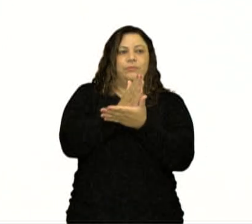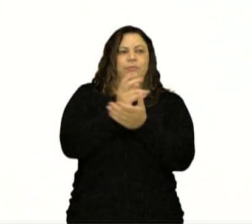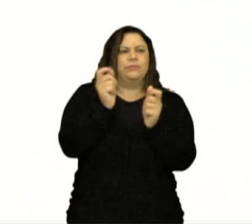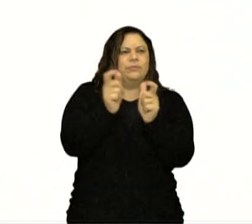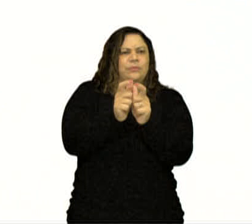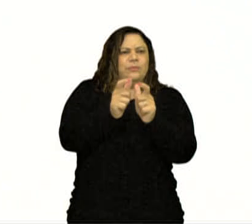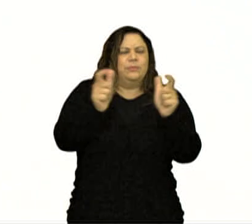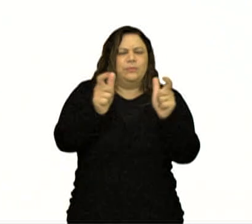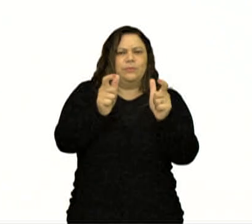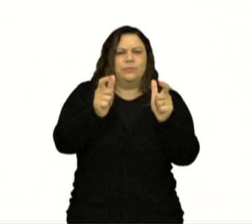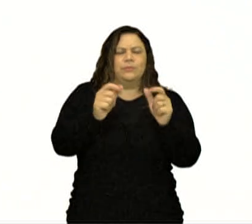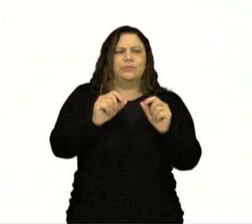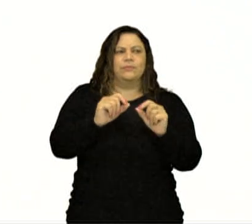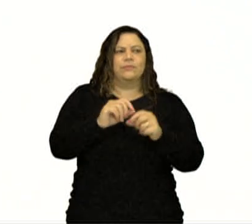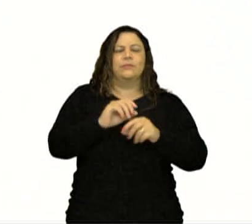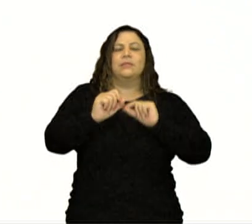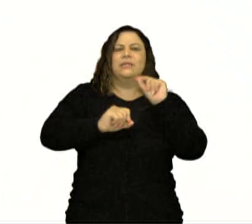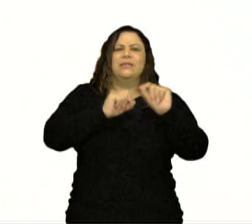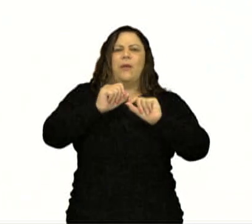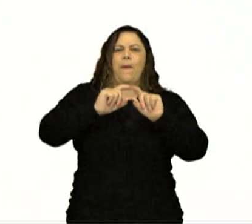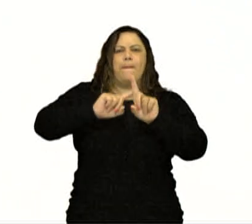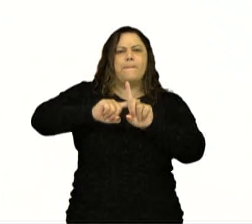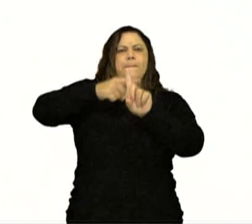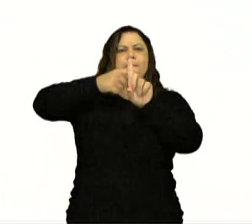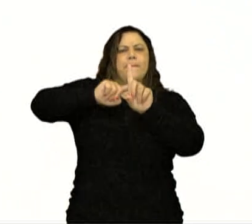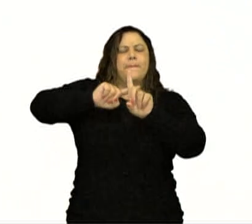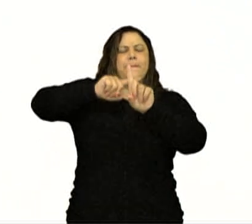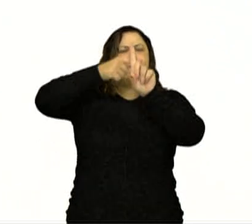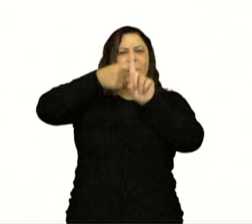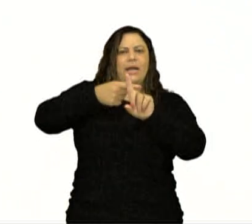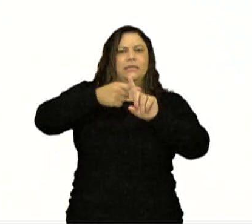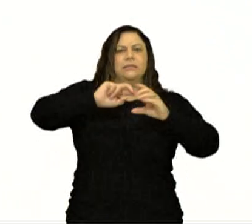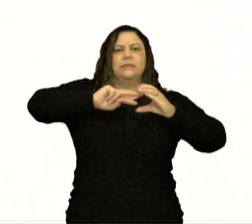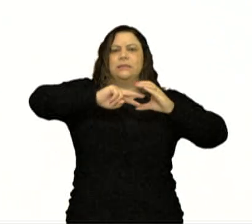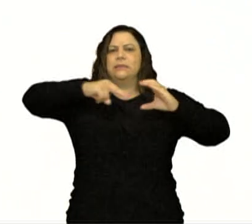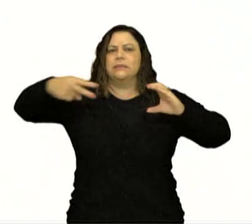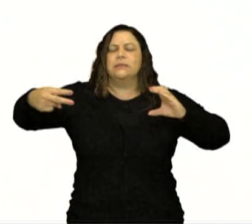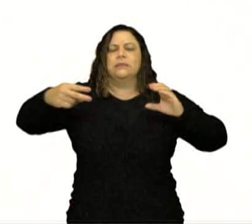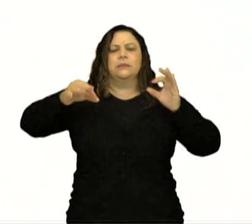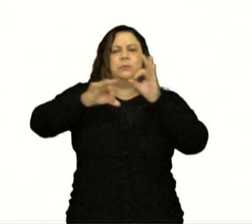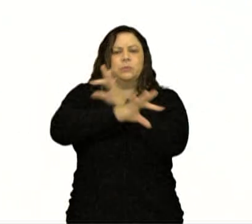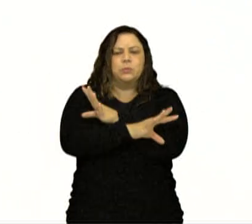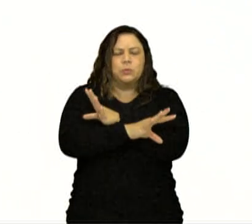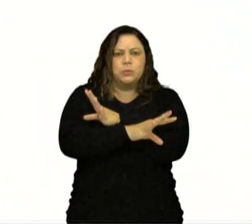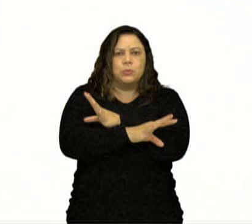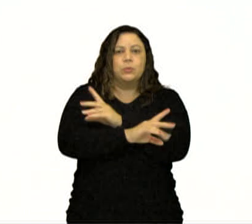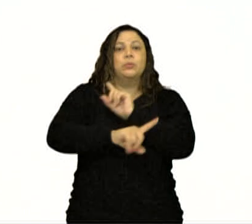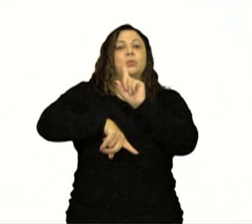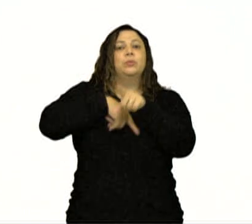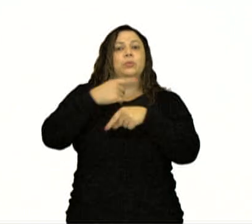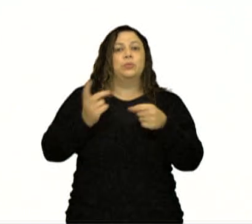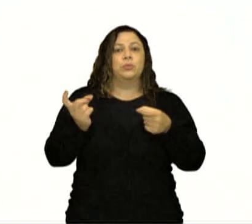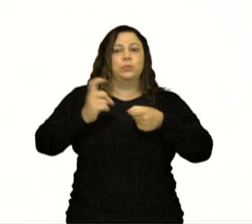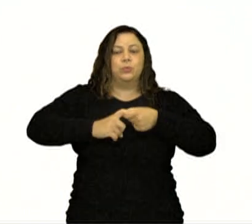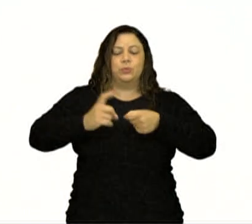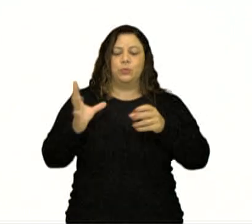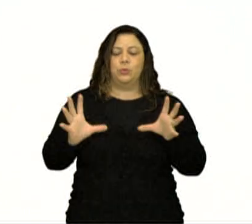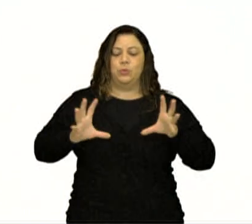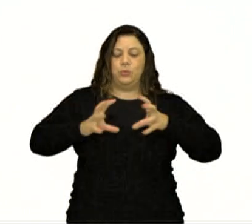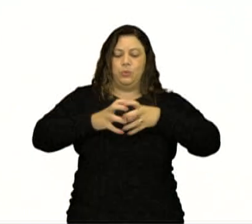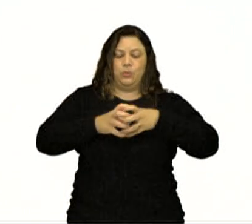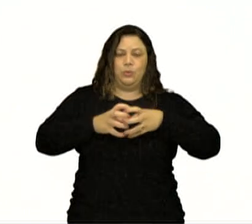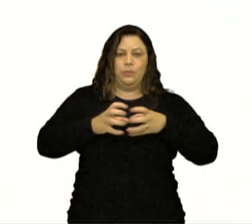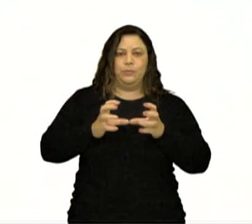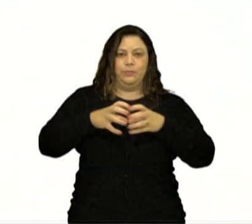espiralização dos cromossomos, máximo grau, ou seja, eles estão ali completamente formadinhos e se reúnem na chamada